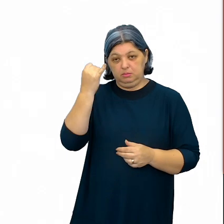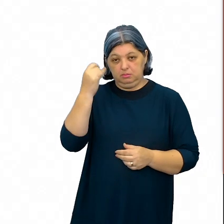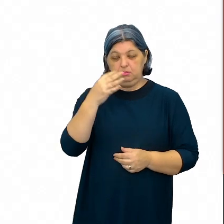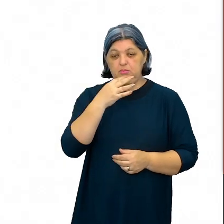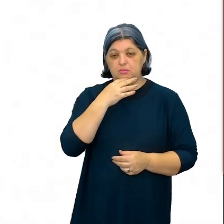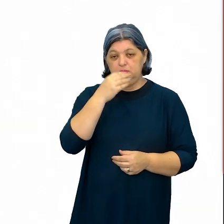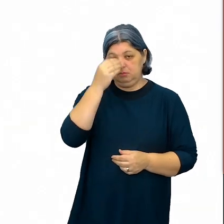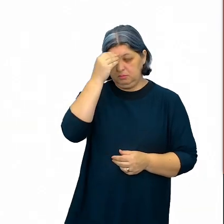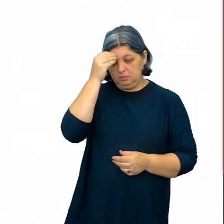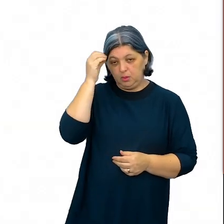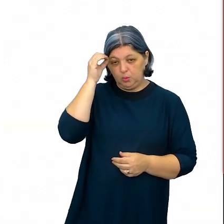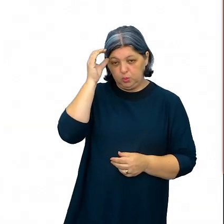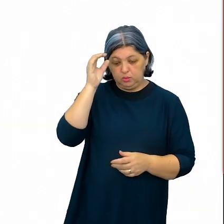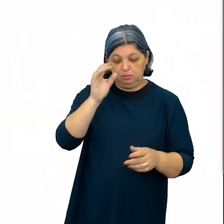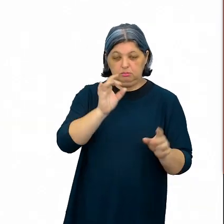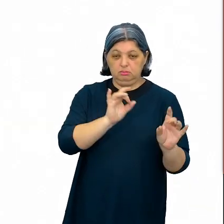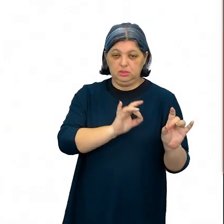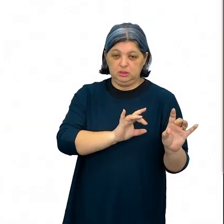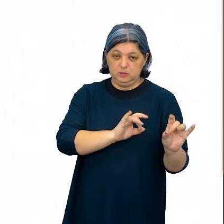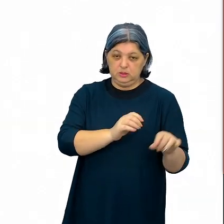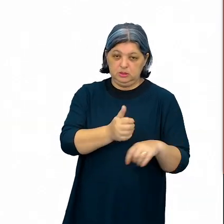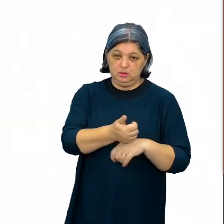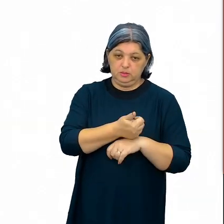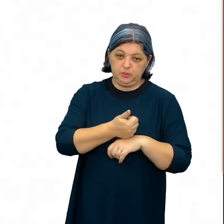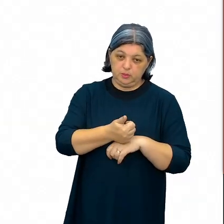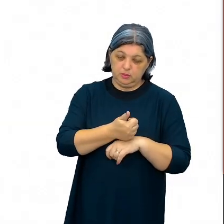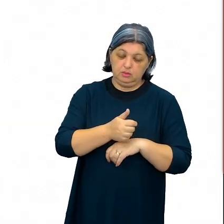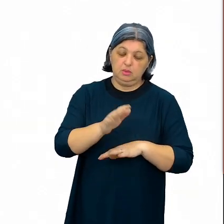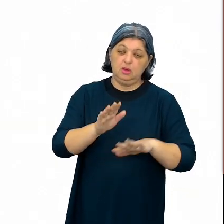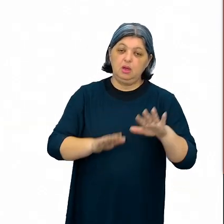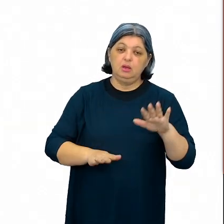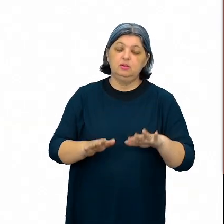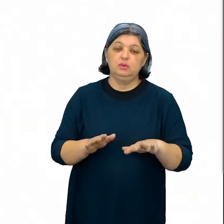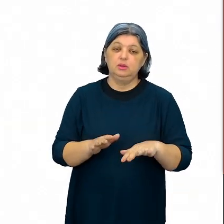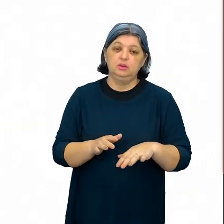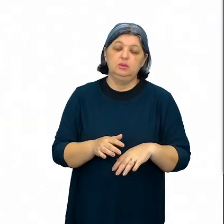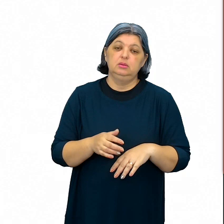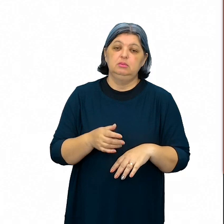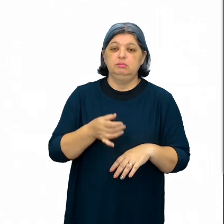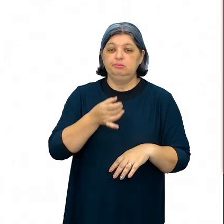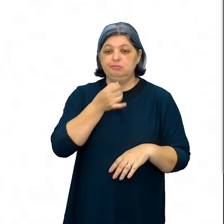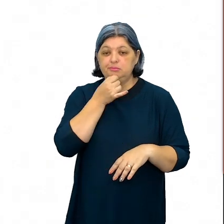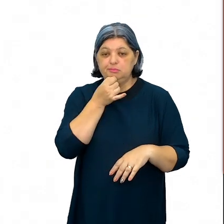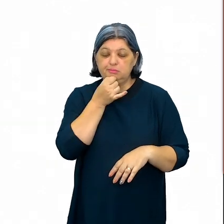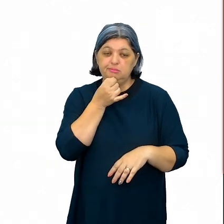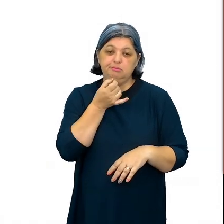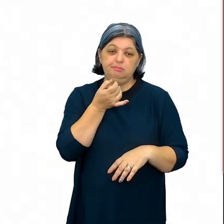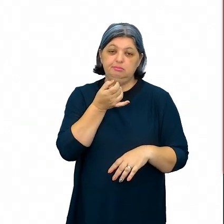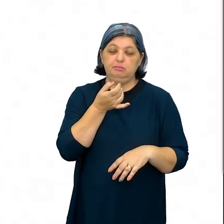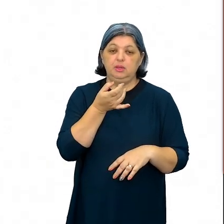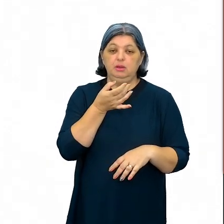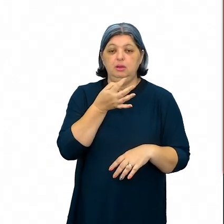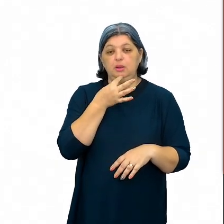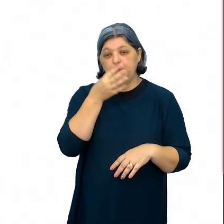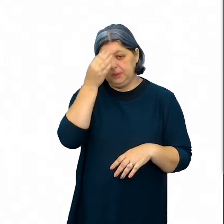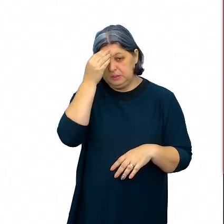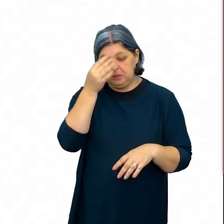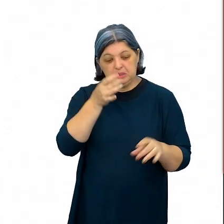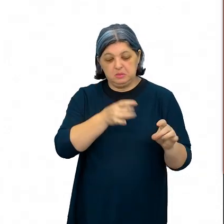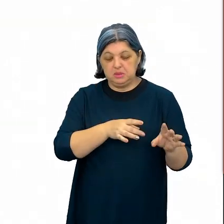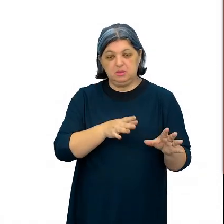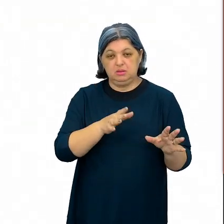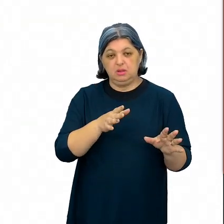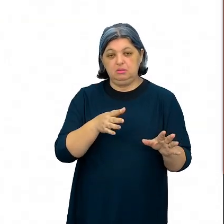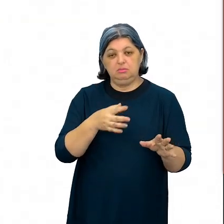meu conhecimento especializado pode ser que eu tome conhecimento de conhecimentos especializados Oi gente mente eu nem